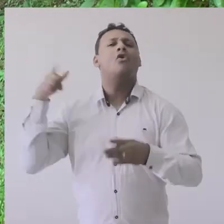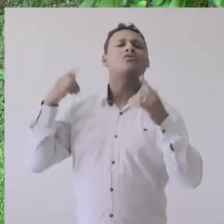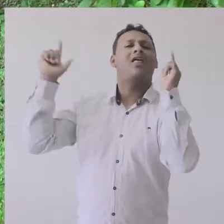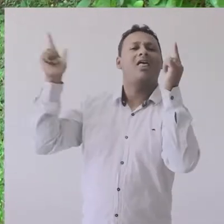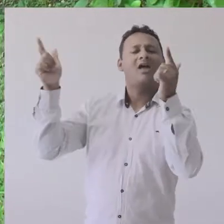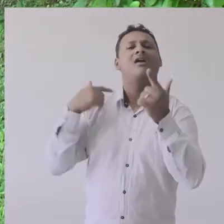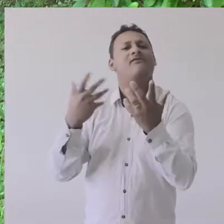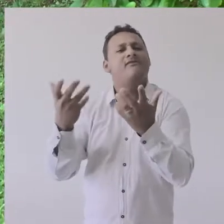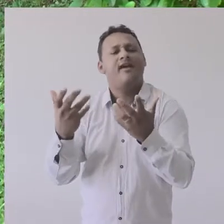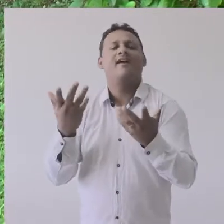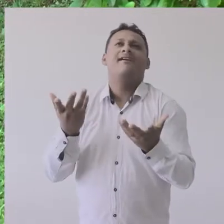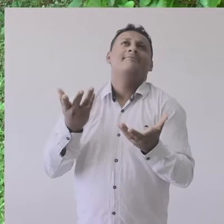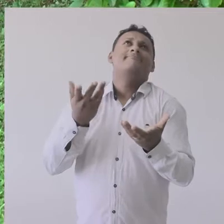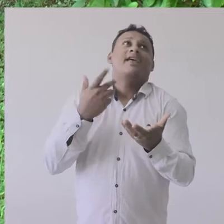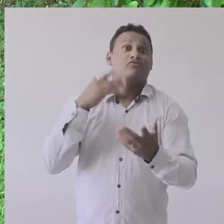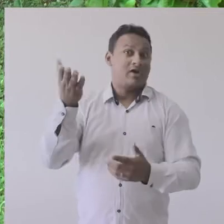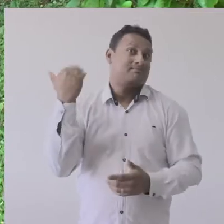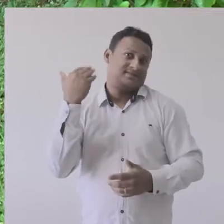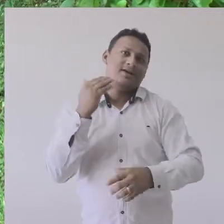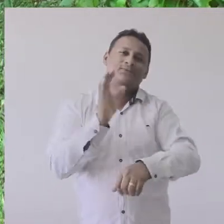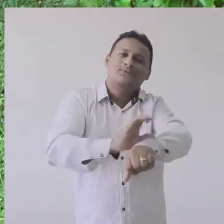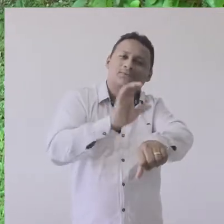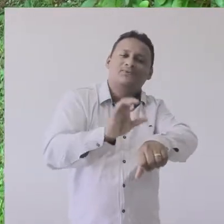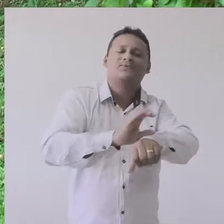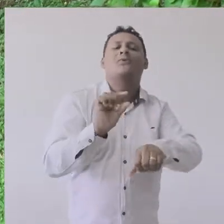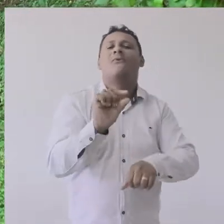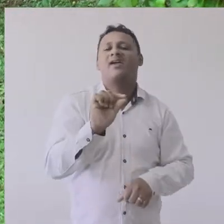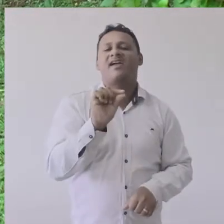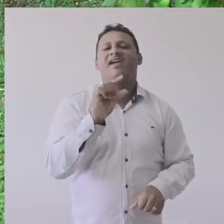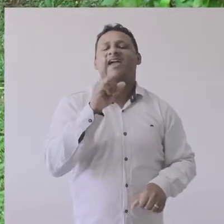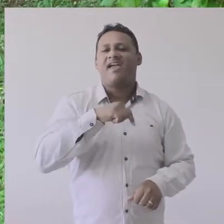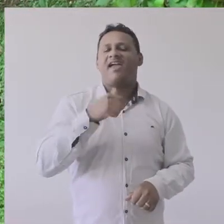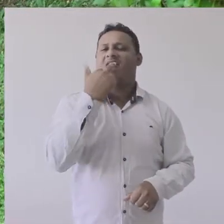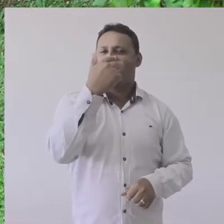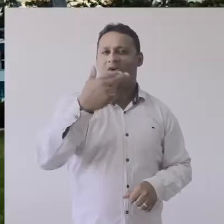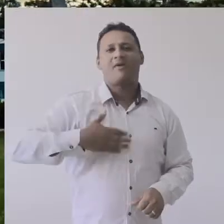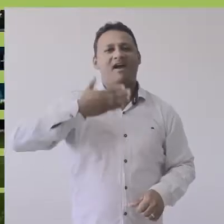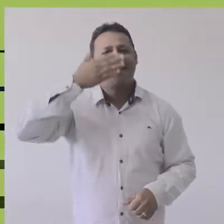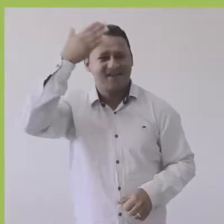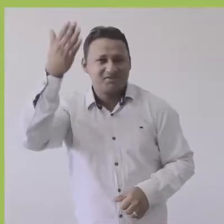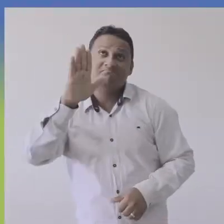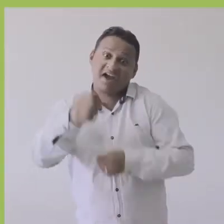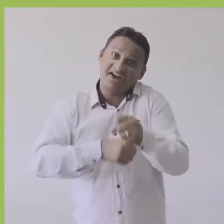estava começando a fazer aula de árabe e eu parei, mas eu quero voltar esse ano.